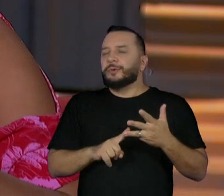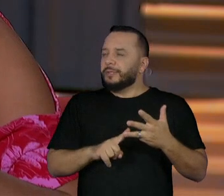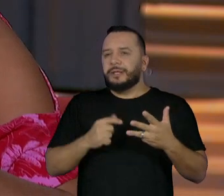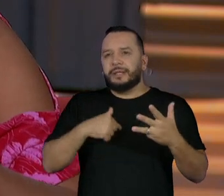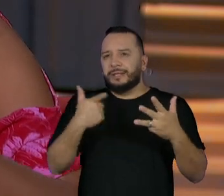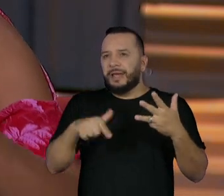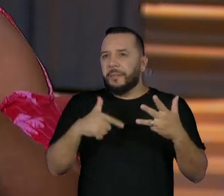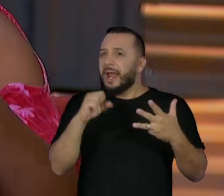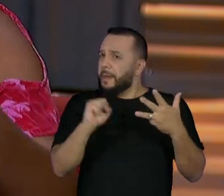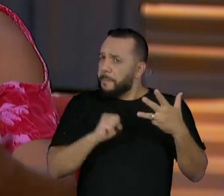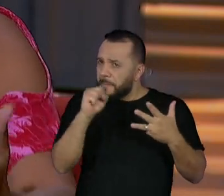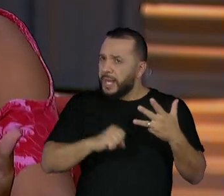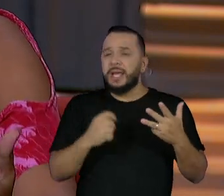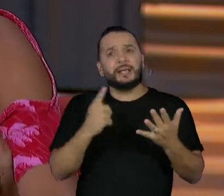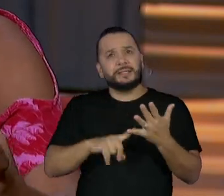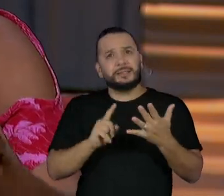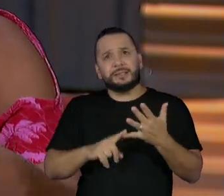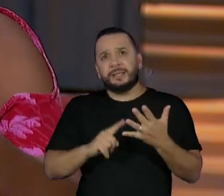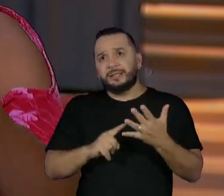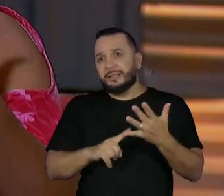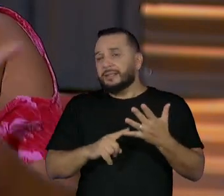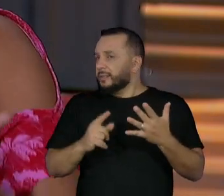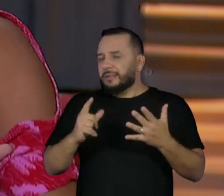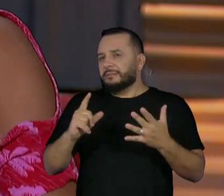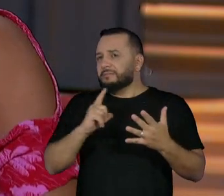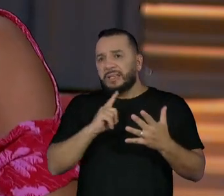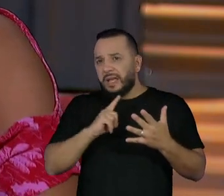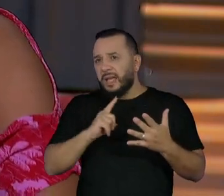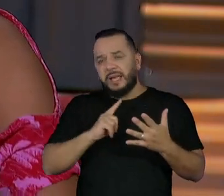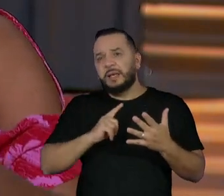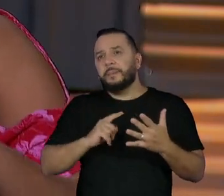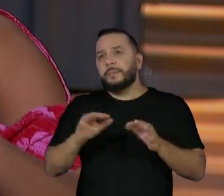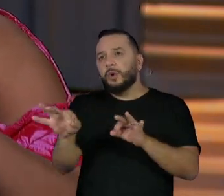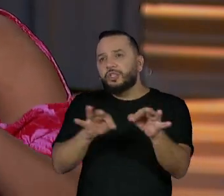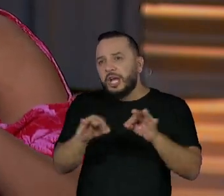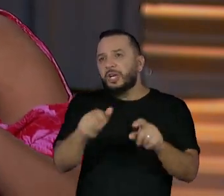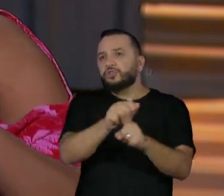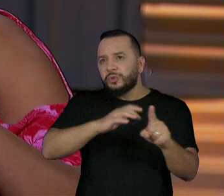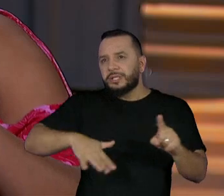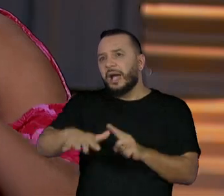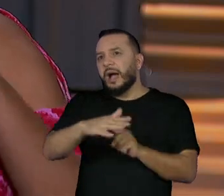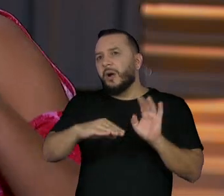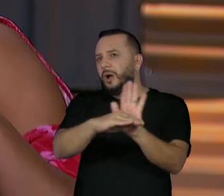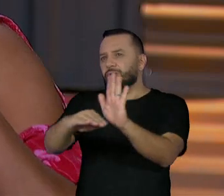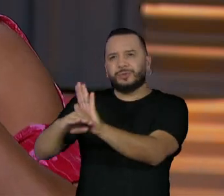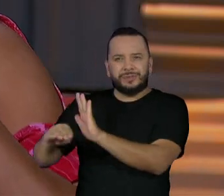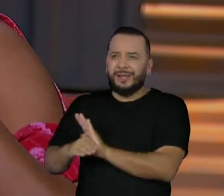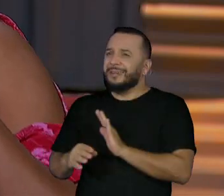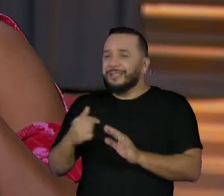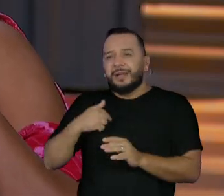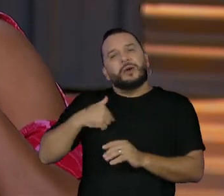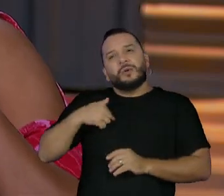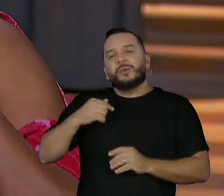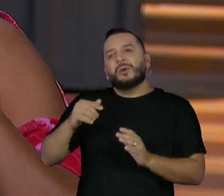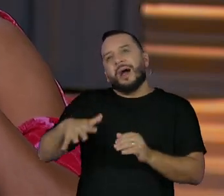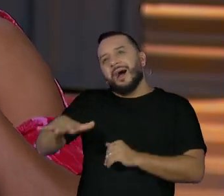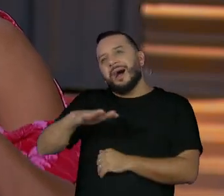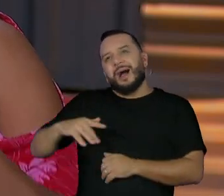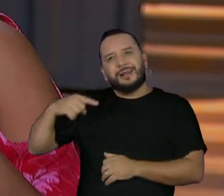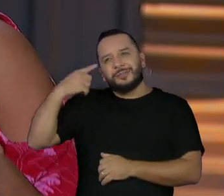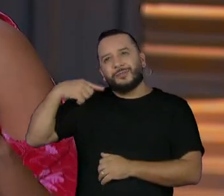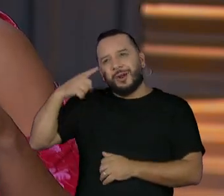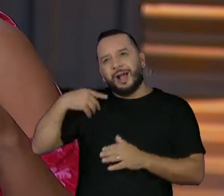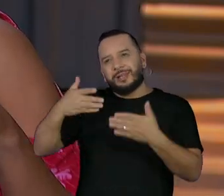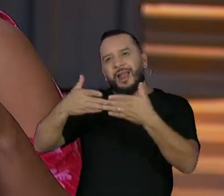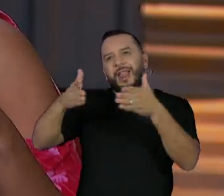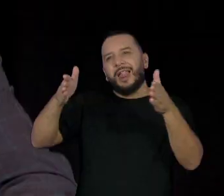em empresa, também posso trabalhar com ações sociais, né? O direito, na realidade, Taz, eu acho que era um curso que todo mundo